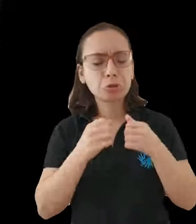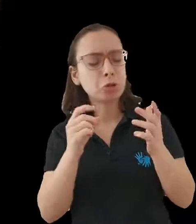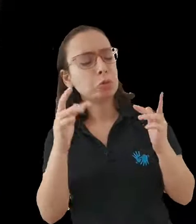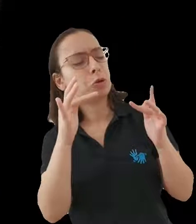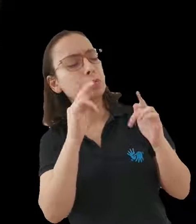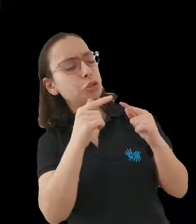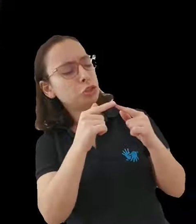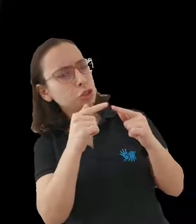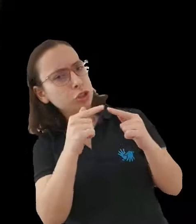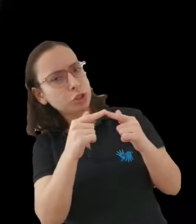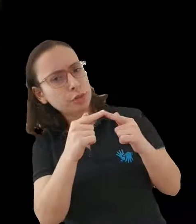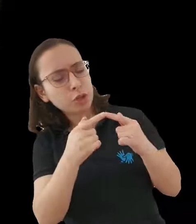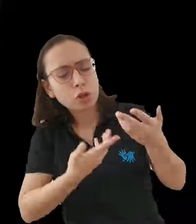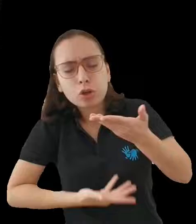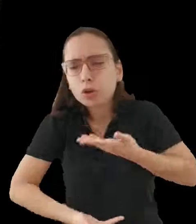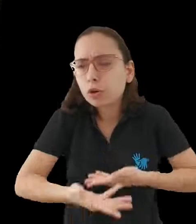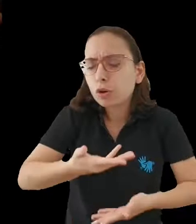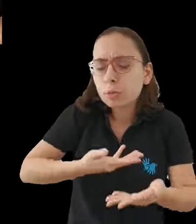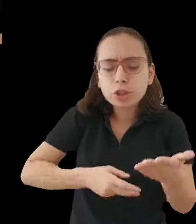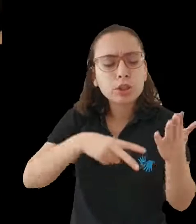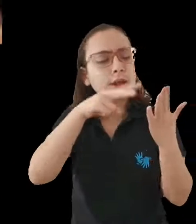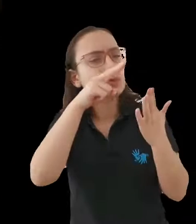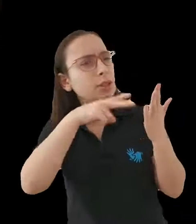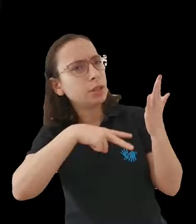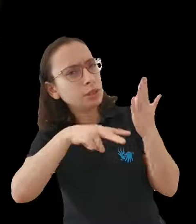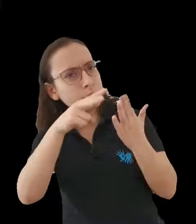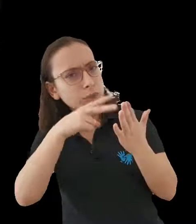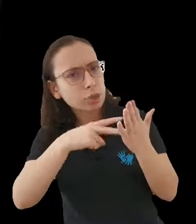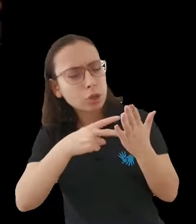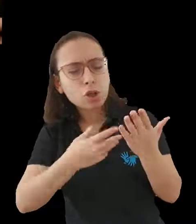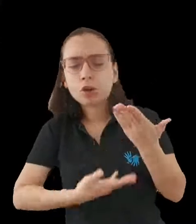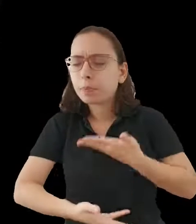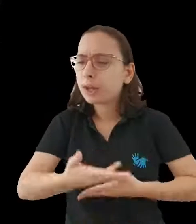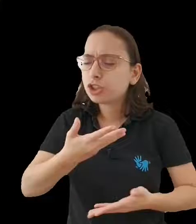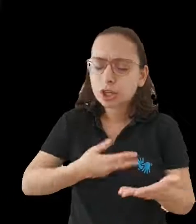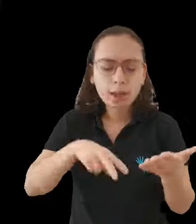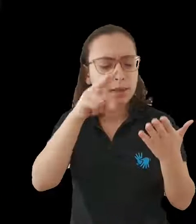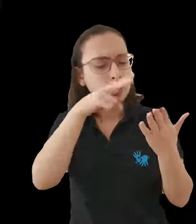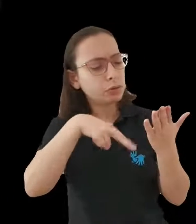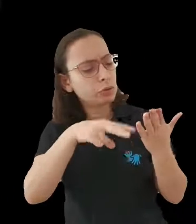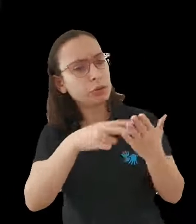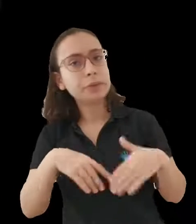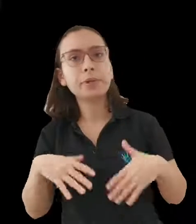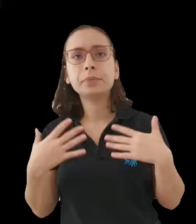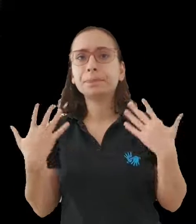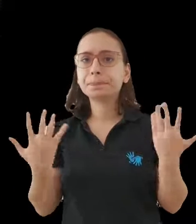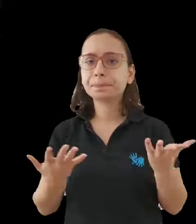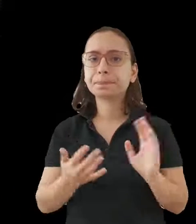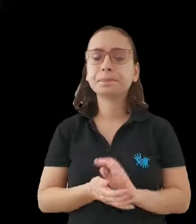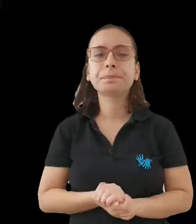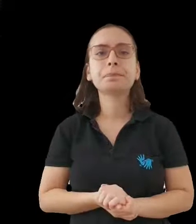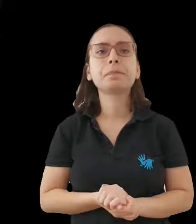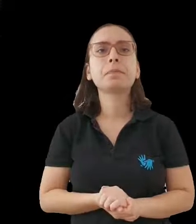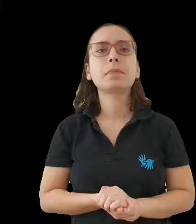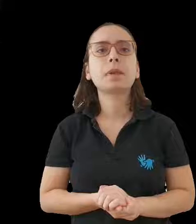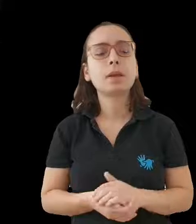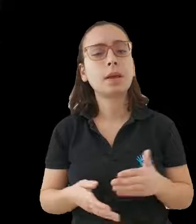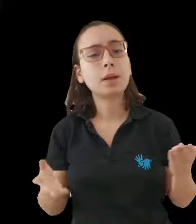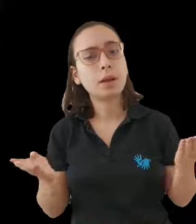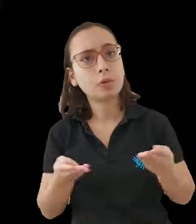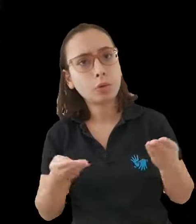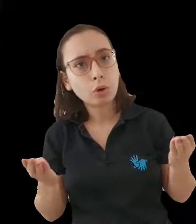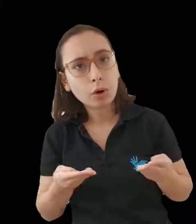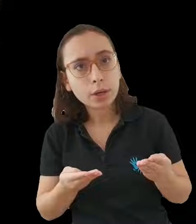tem o maior objetivo de compartilhar o livro, de compartilhar a leitura. Então, a